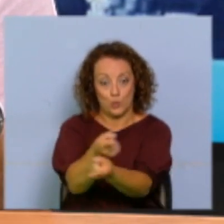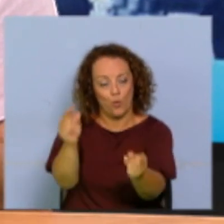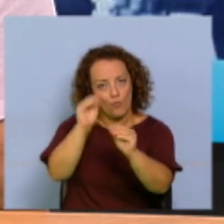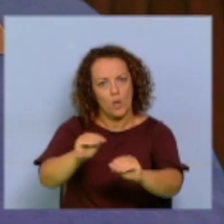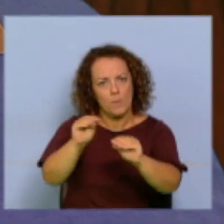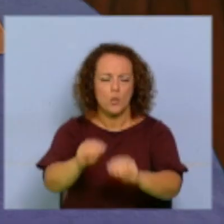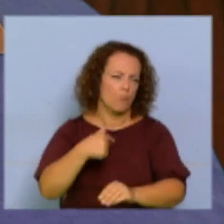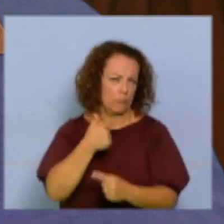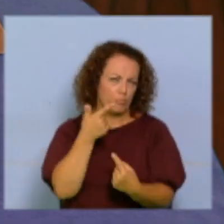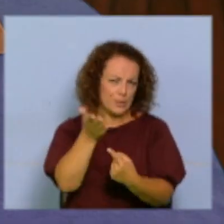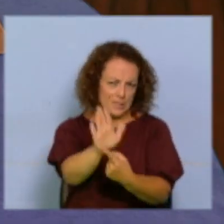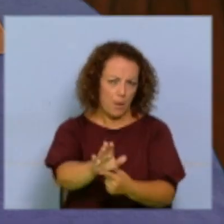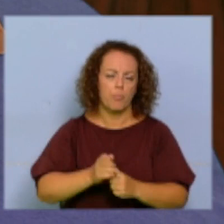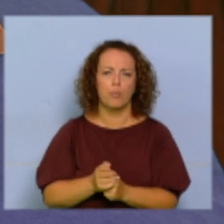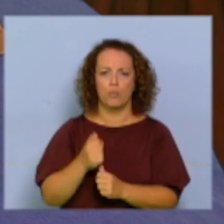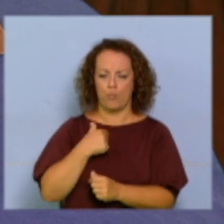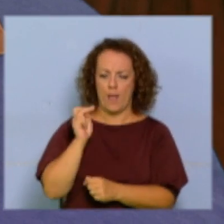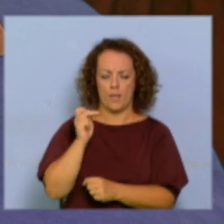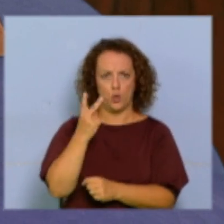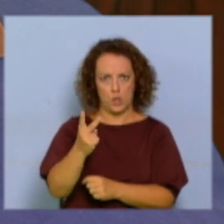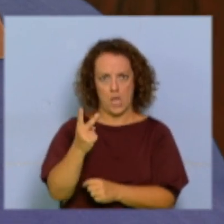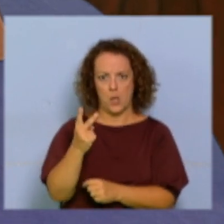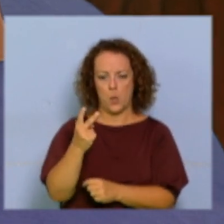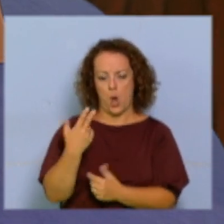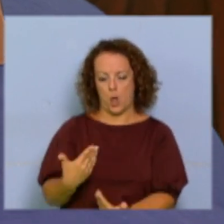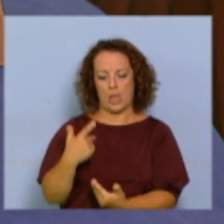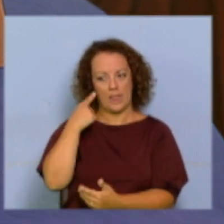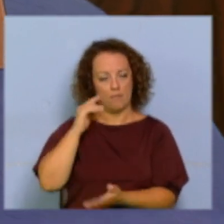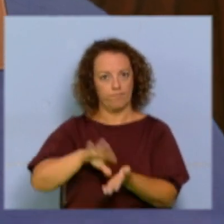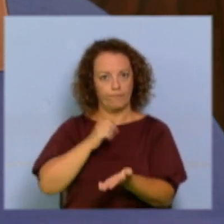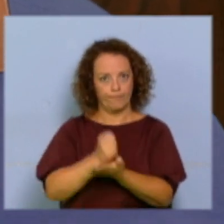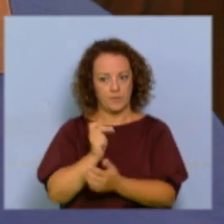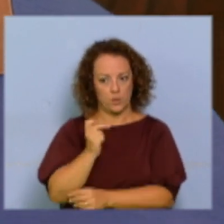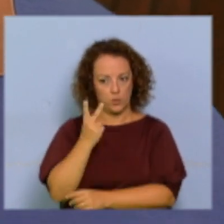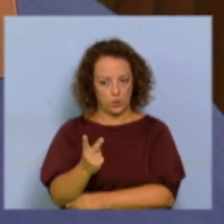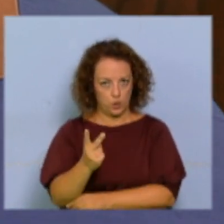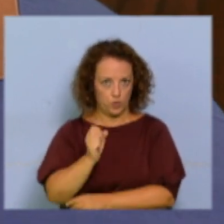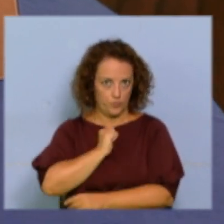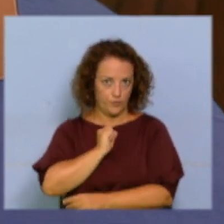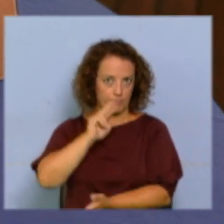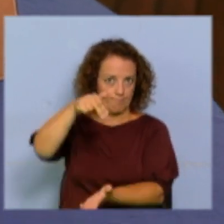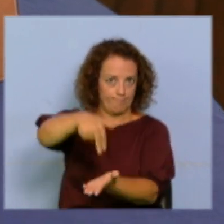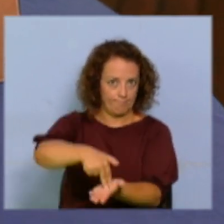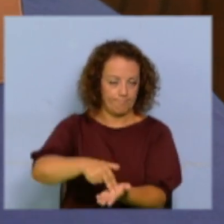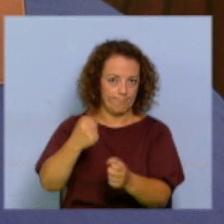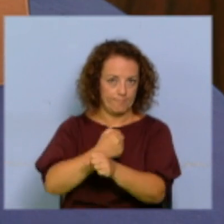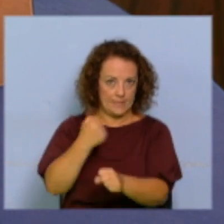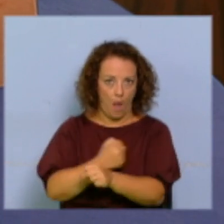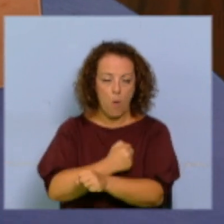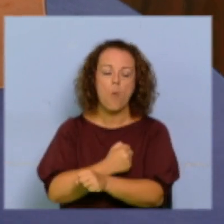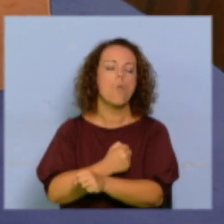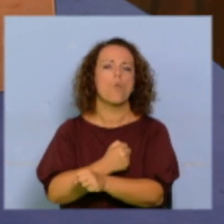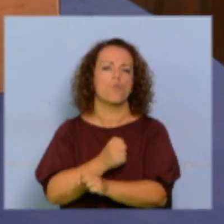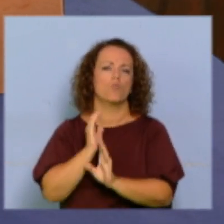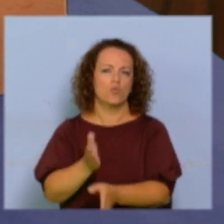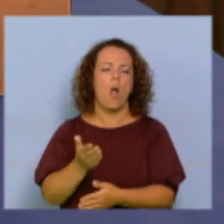dou pequenos exemplos. Eu estou há 2 anos, terminei agora o 2º ano desta minha missão, e já estive diversos